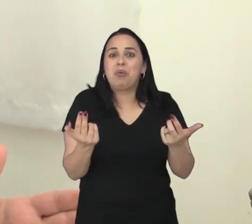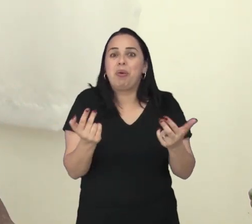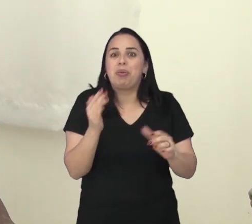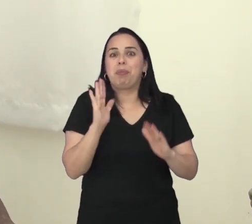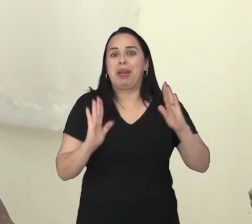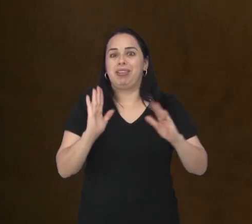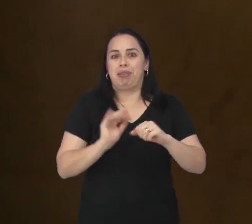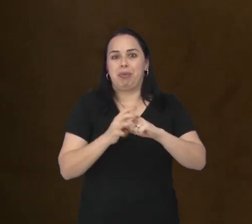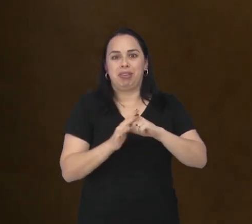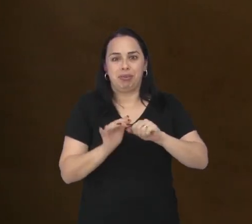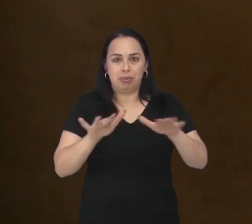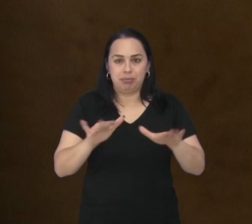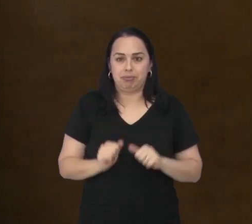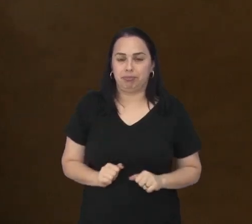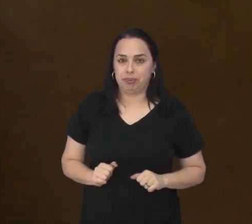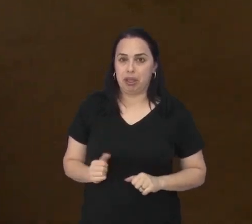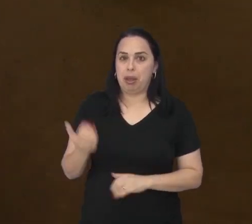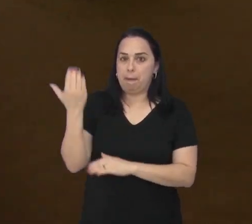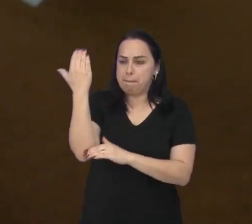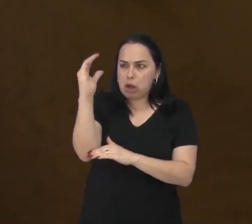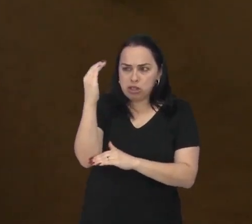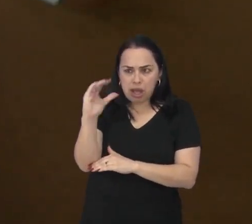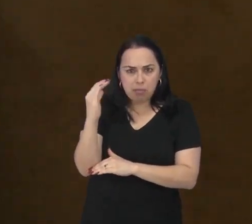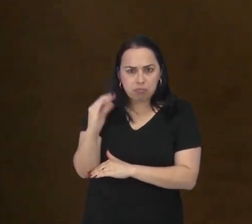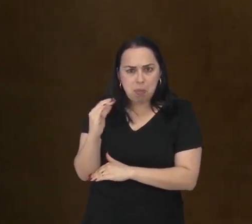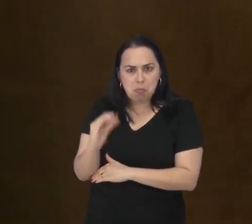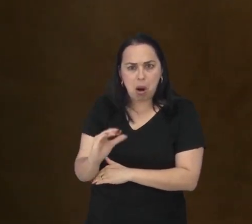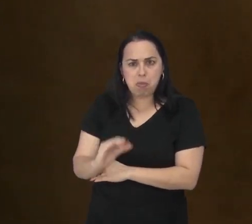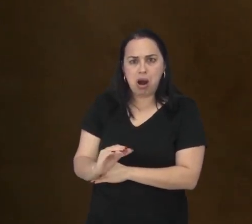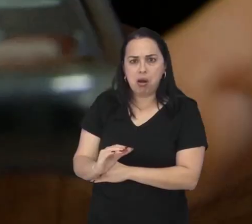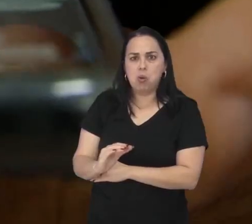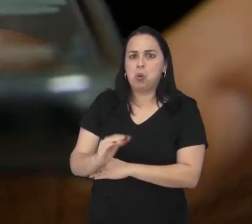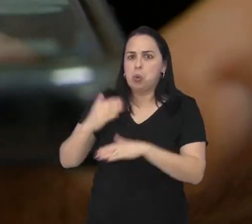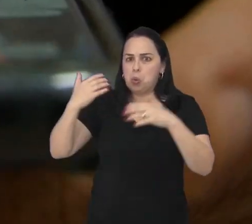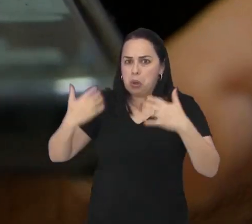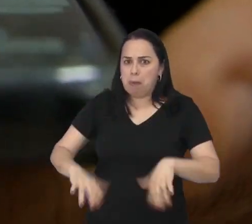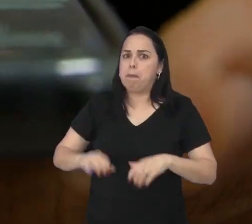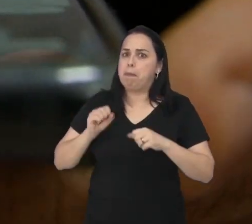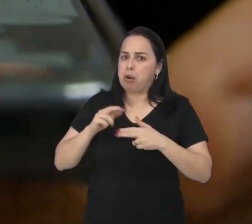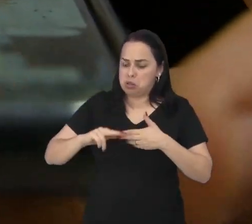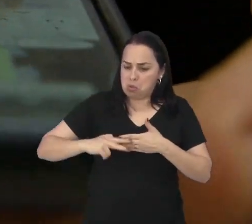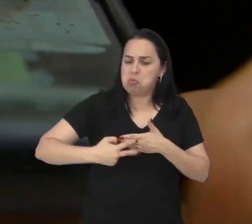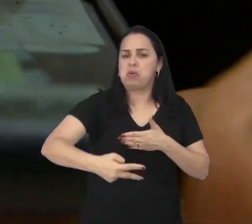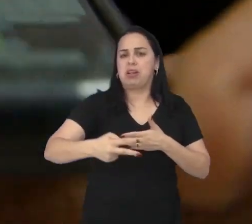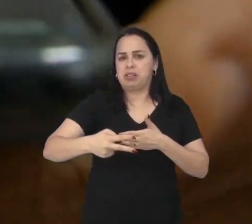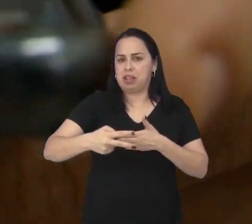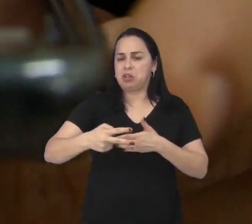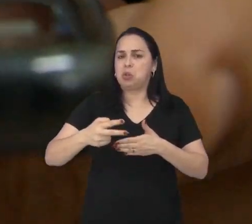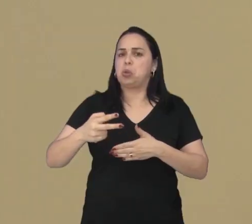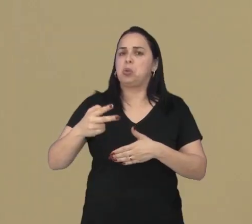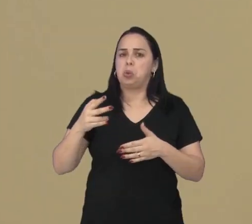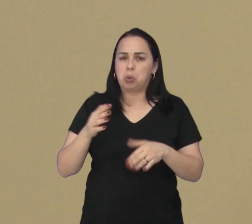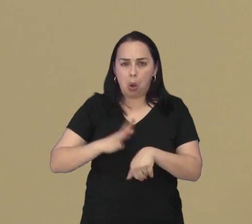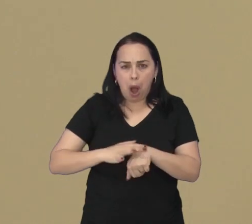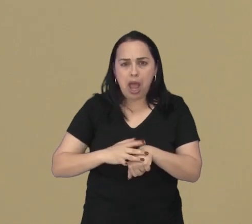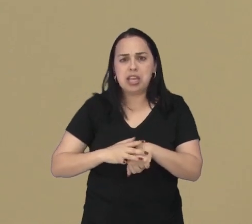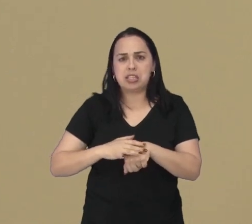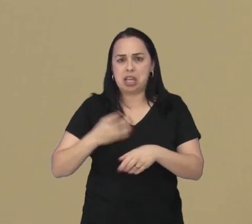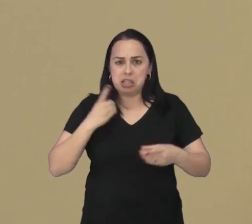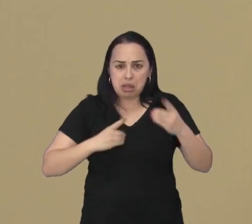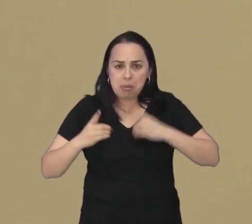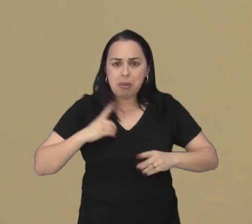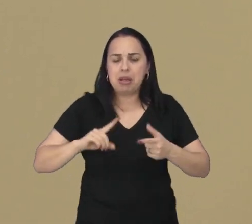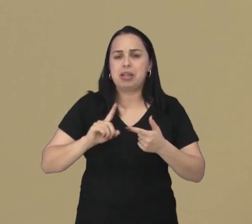vivendo na pandemia. A exposição excessiva ao mundo virtual pode provocar, a longo prazo, doenças